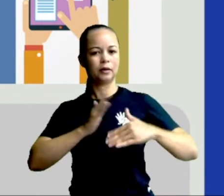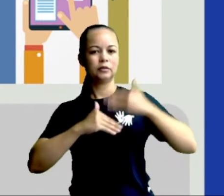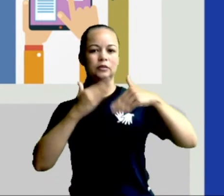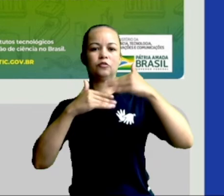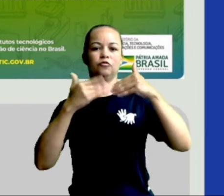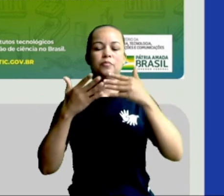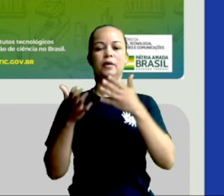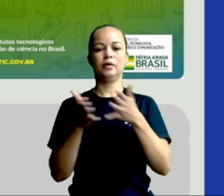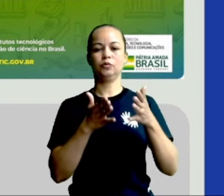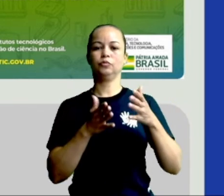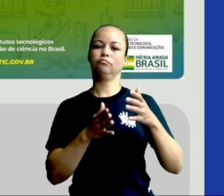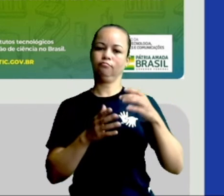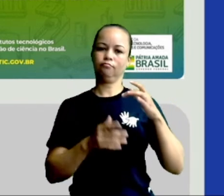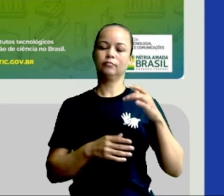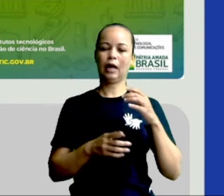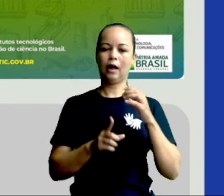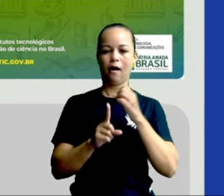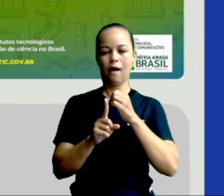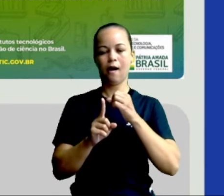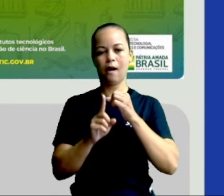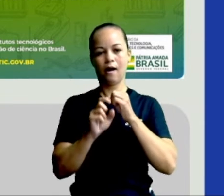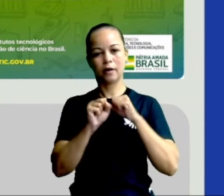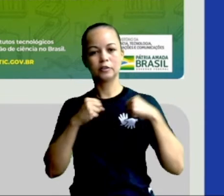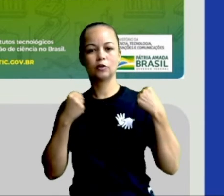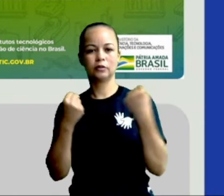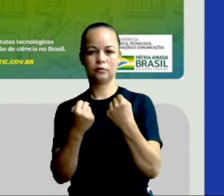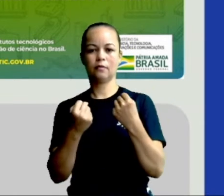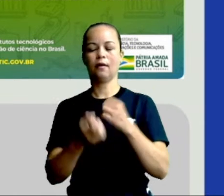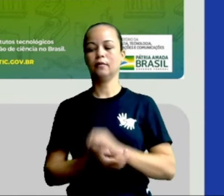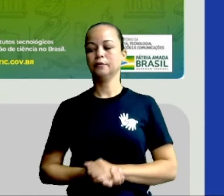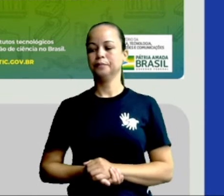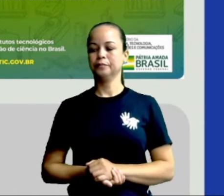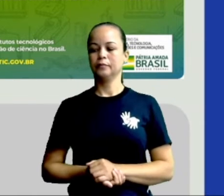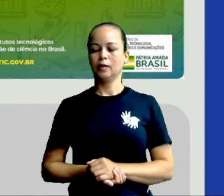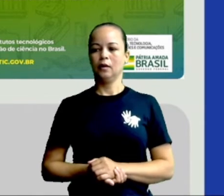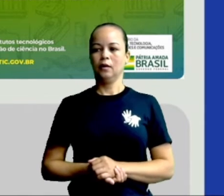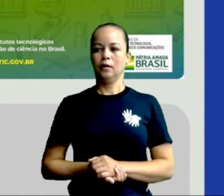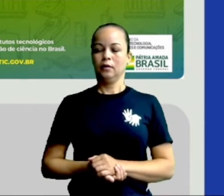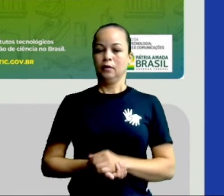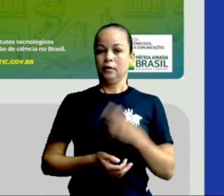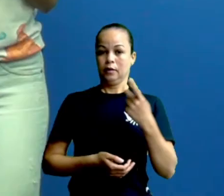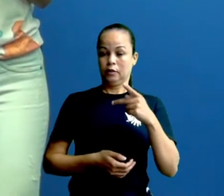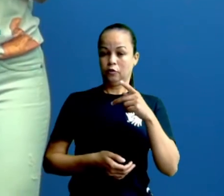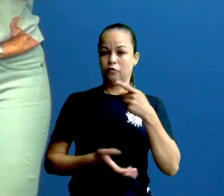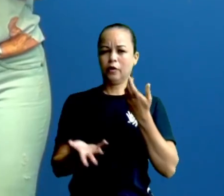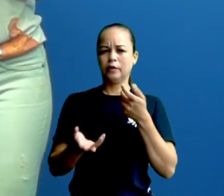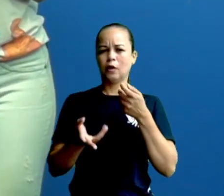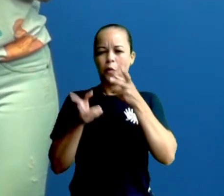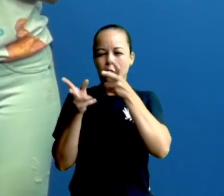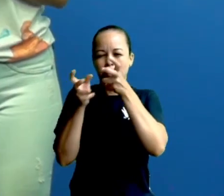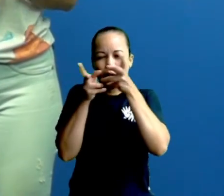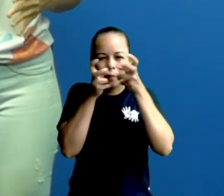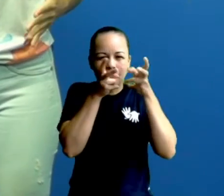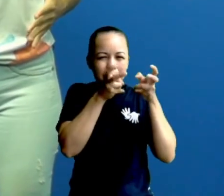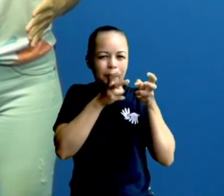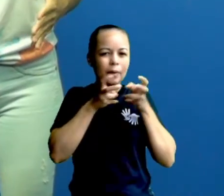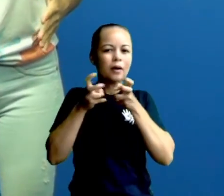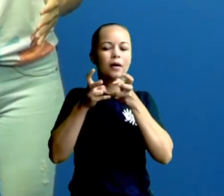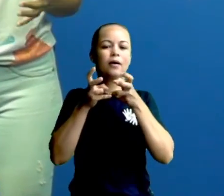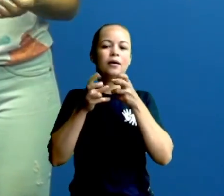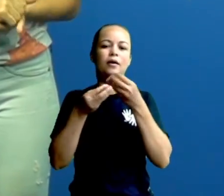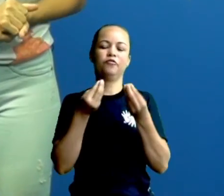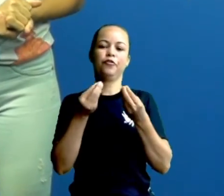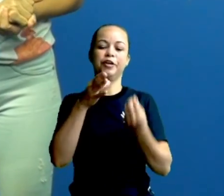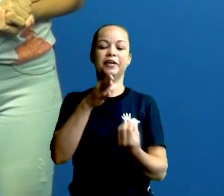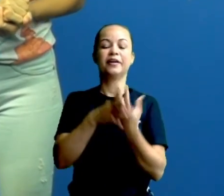da sociedade. Até isso foi tão observado, gente, que foi criado